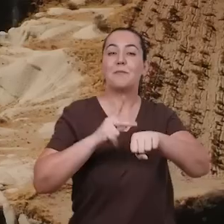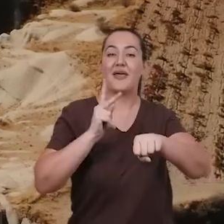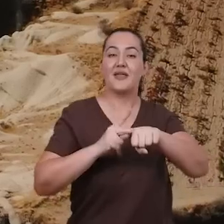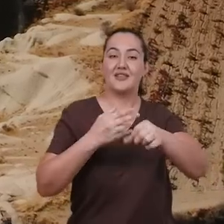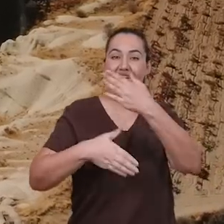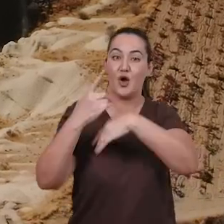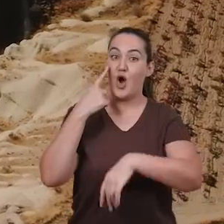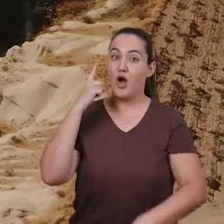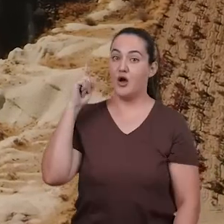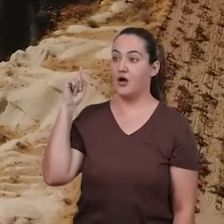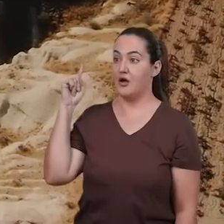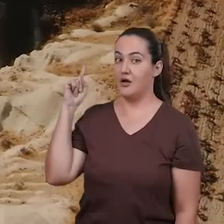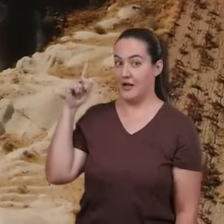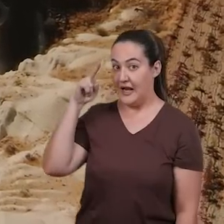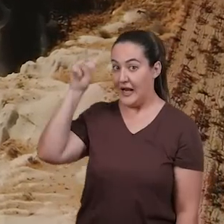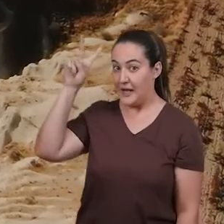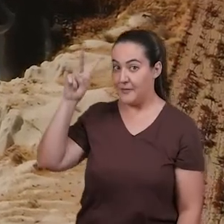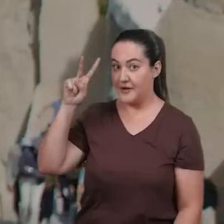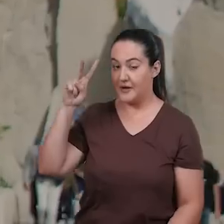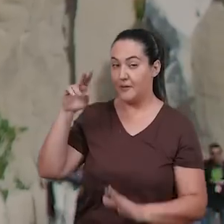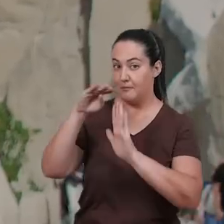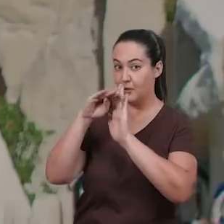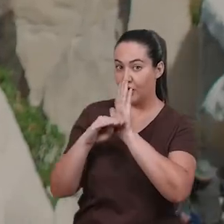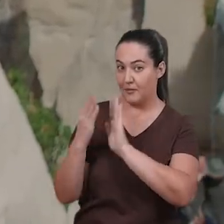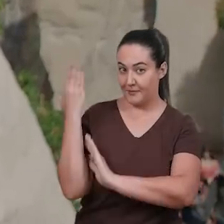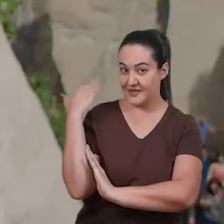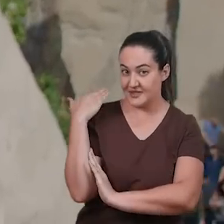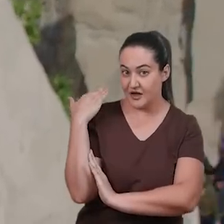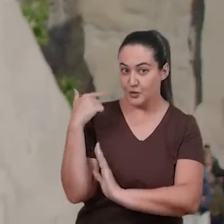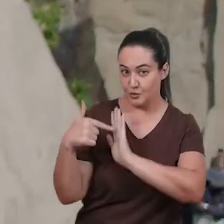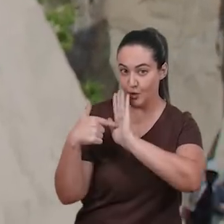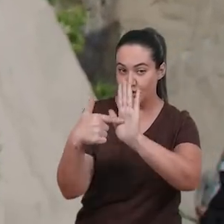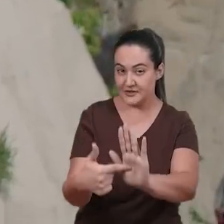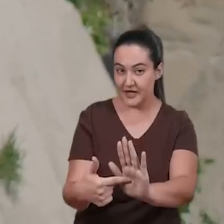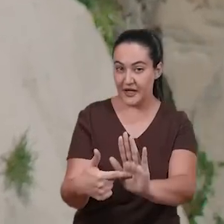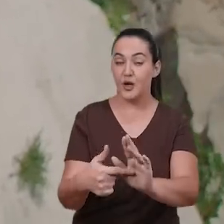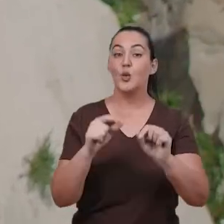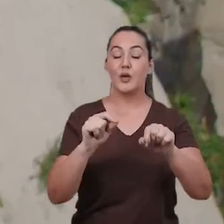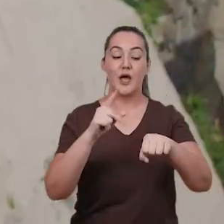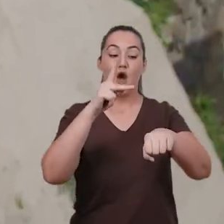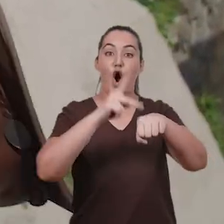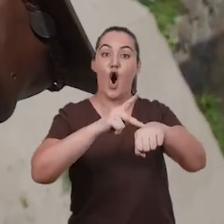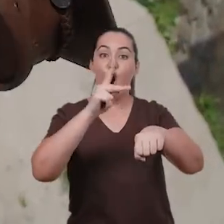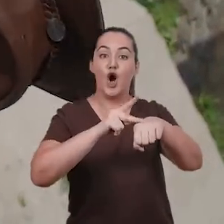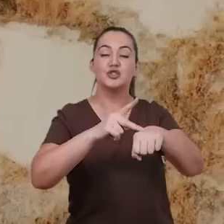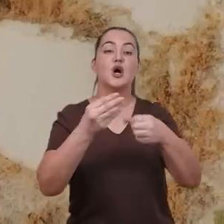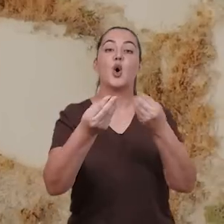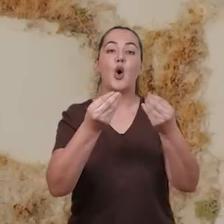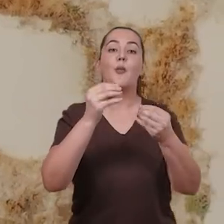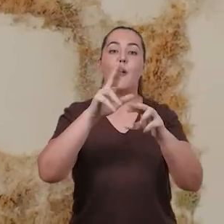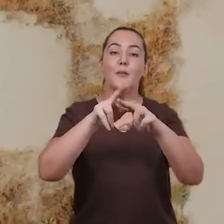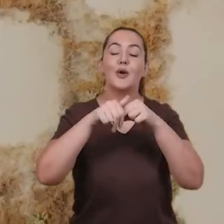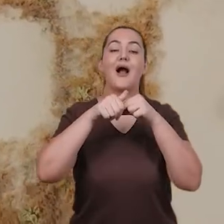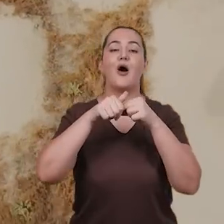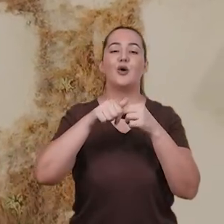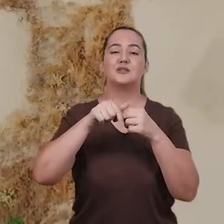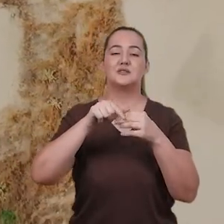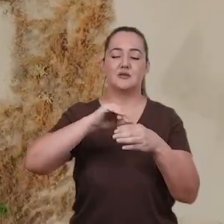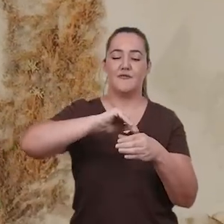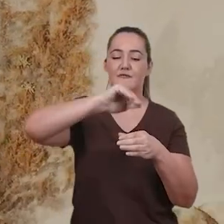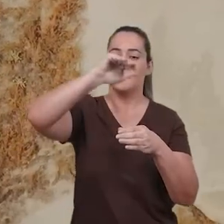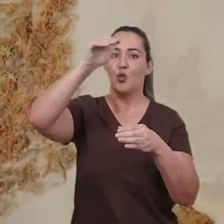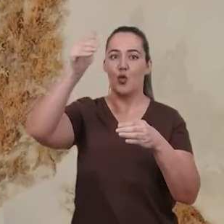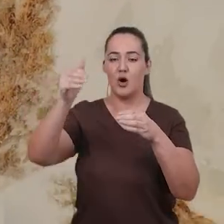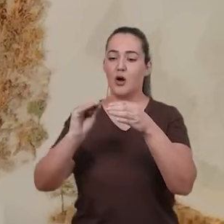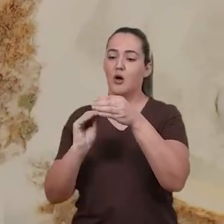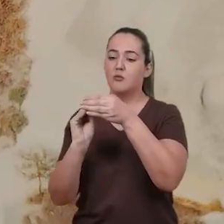lá do monastério que nós mostramos de São Basílio. Você se lembra no programa anterior? A rocha era uma rocha macia,